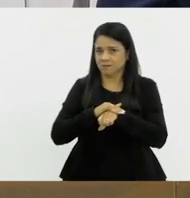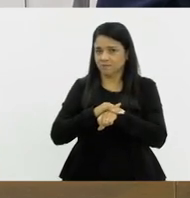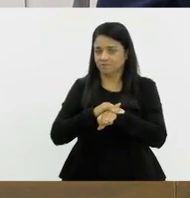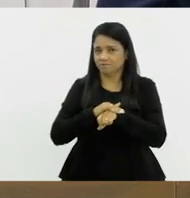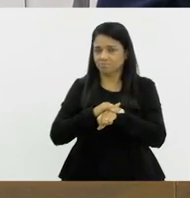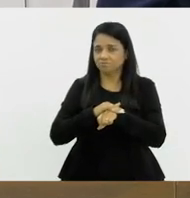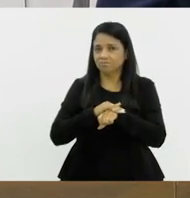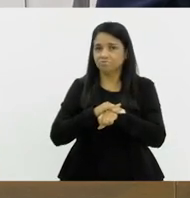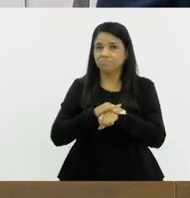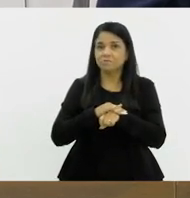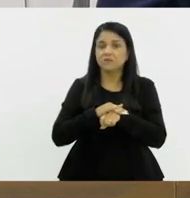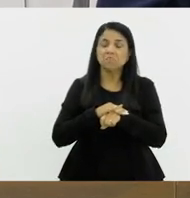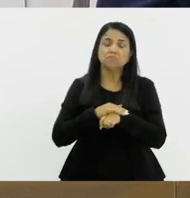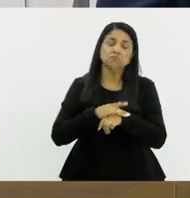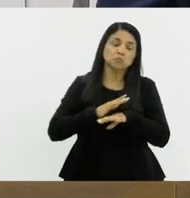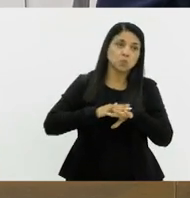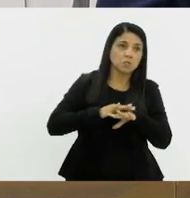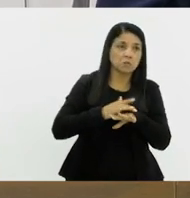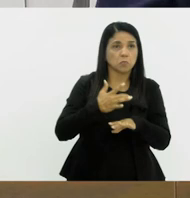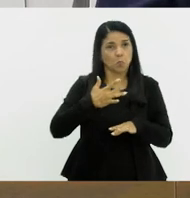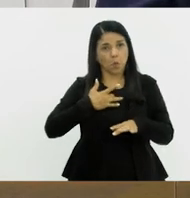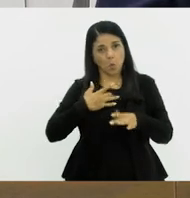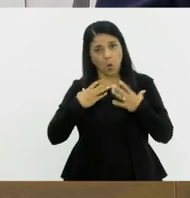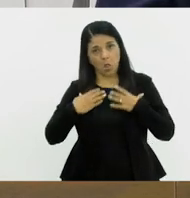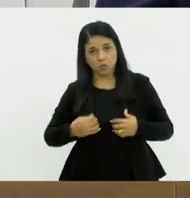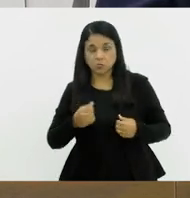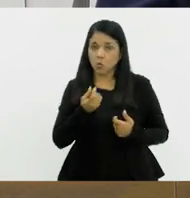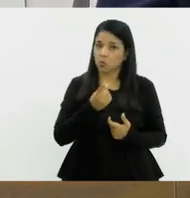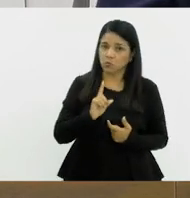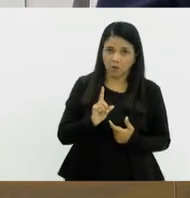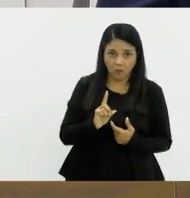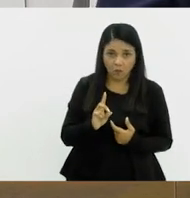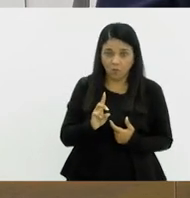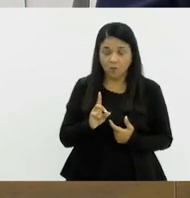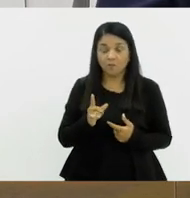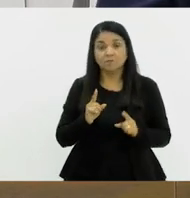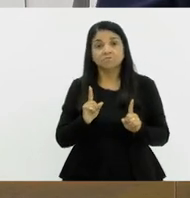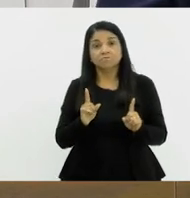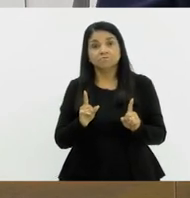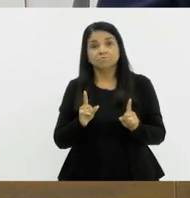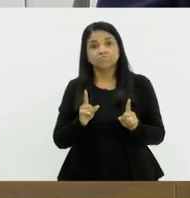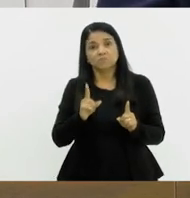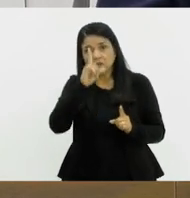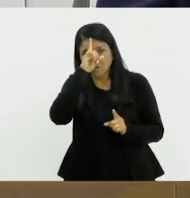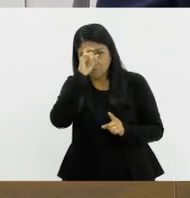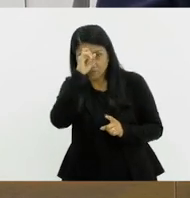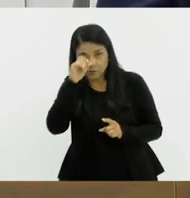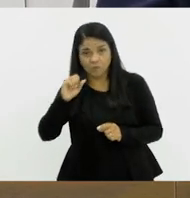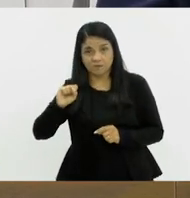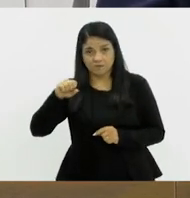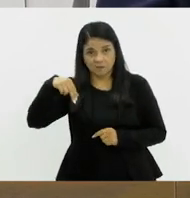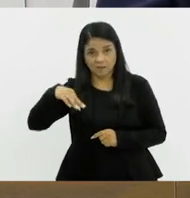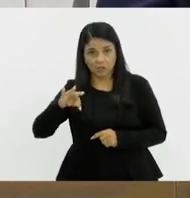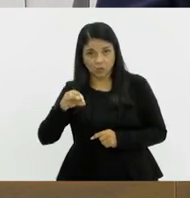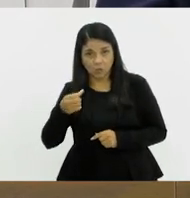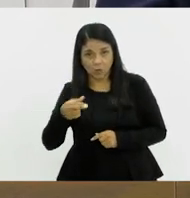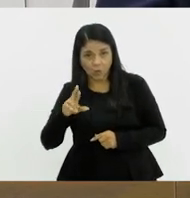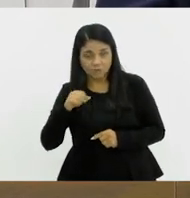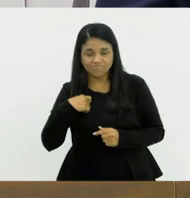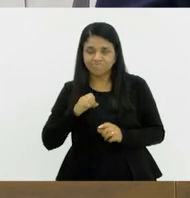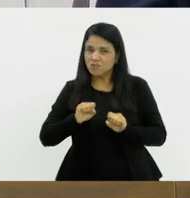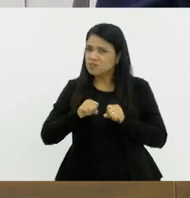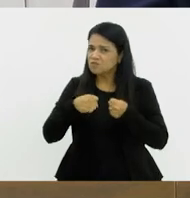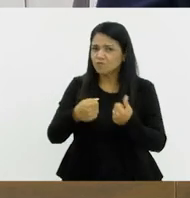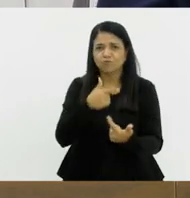vinculado ou não vinculado à tuberculose, quando estão internados no hospital sanatório penal, não faz sentido esse esforço. Não faz sentido